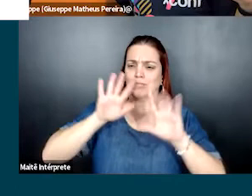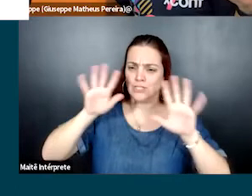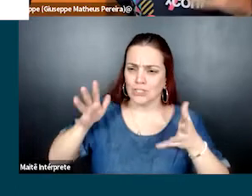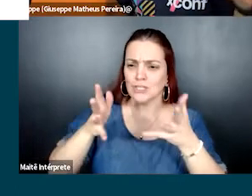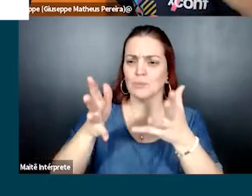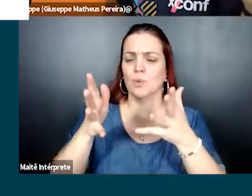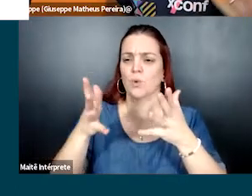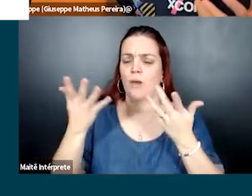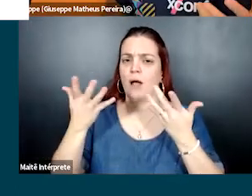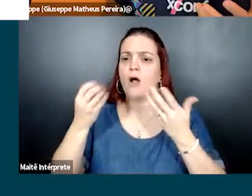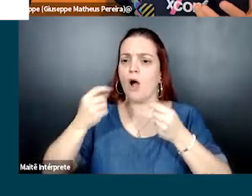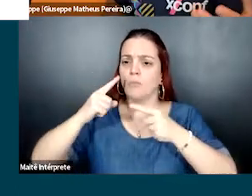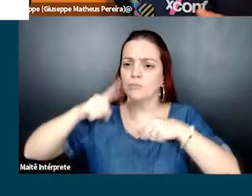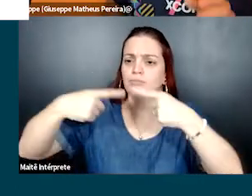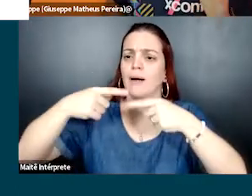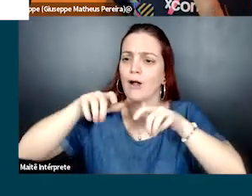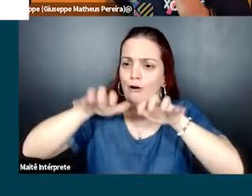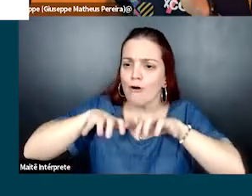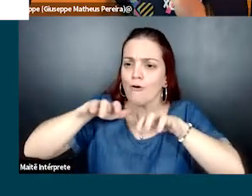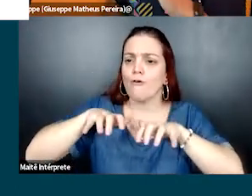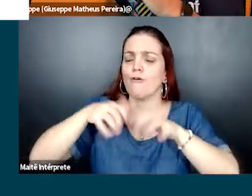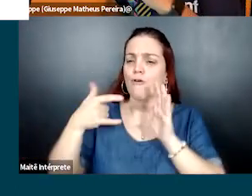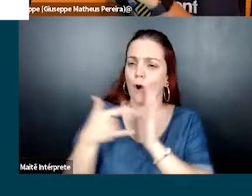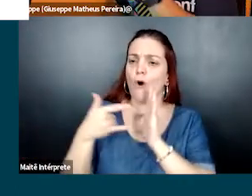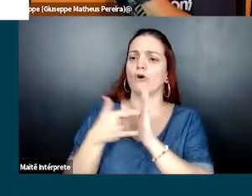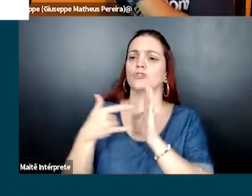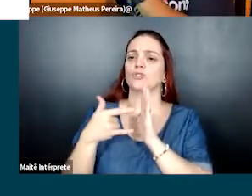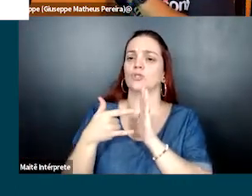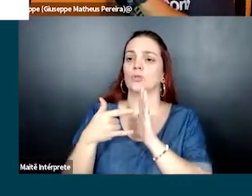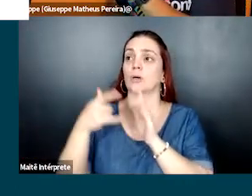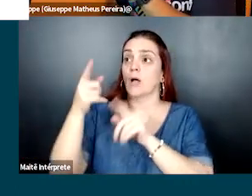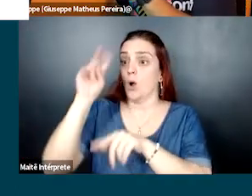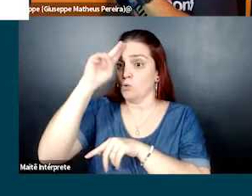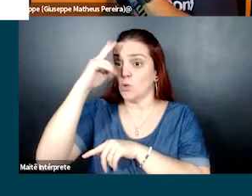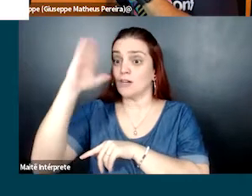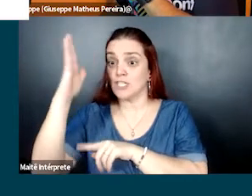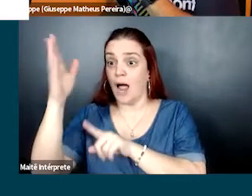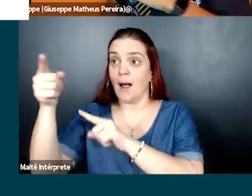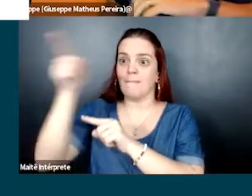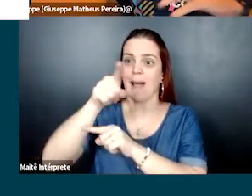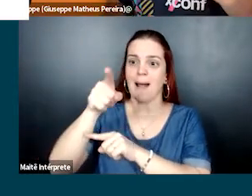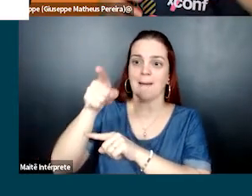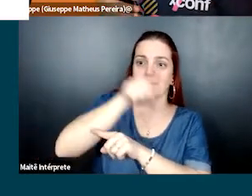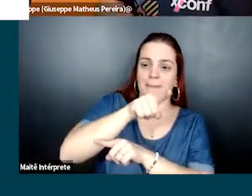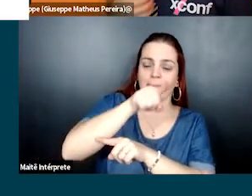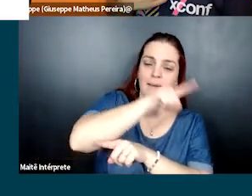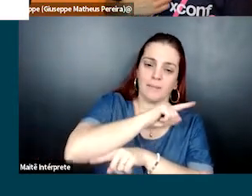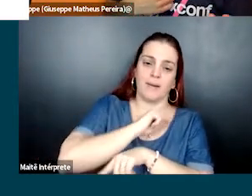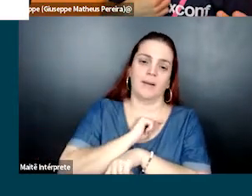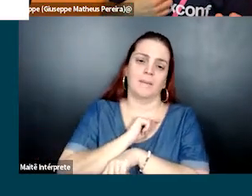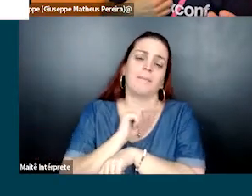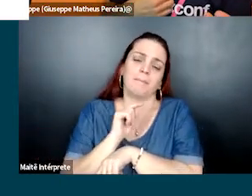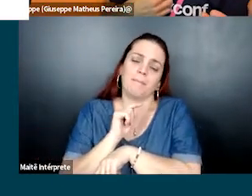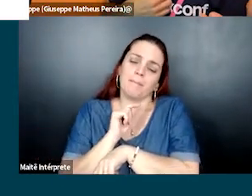que executam código quando o usuário passa por aquela etapa. E aqui